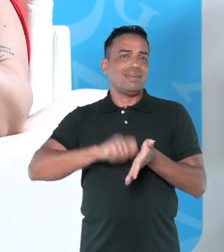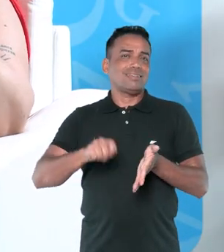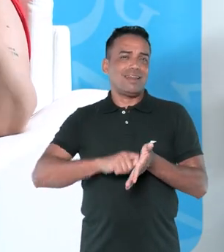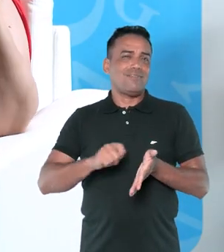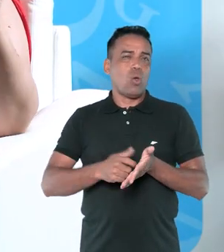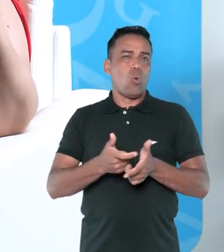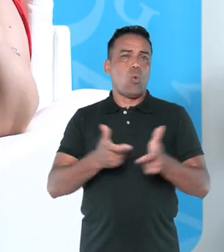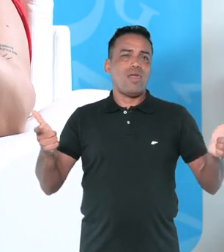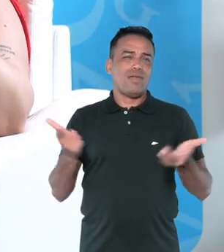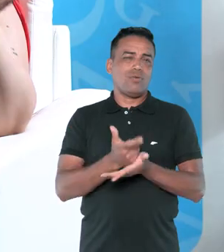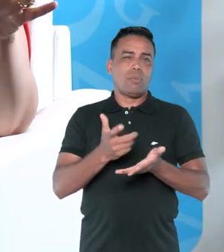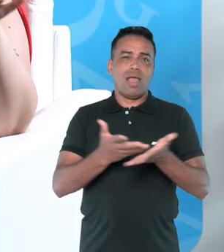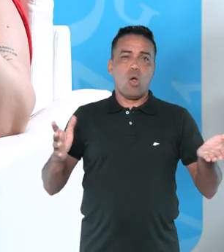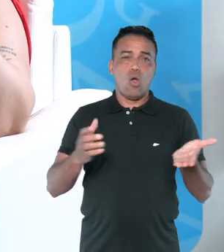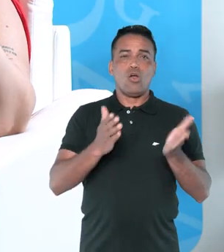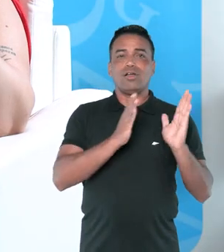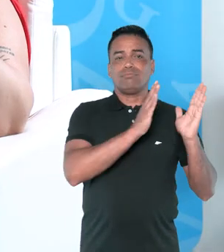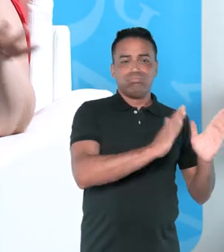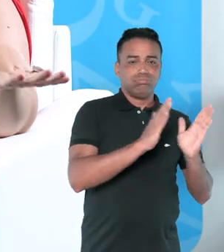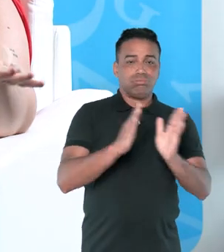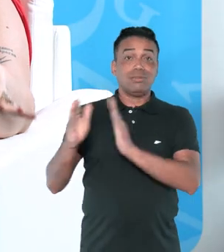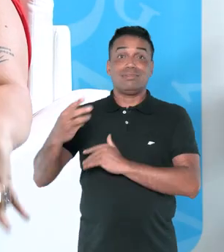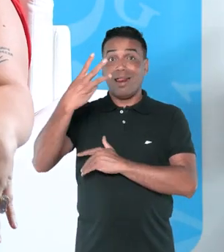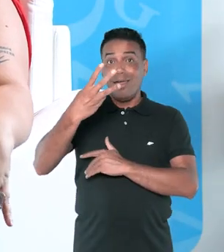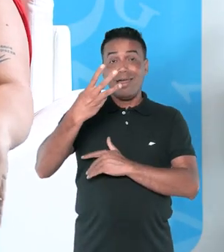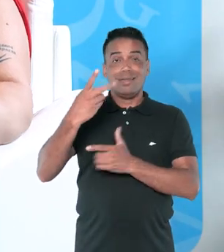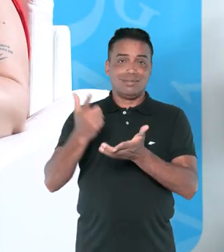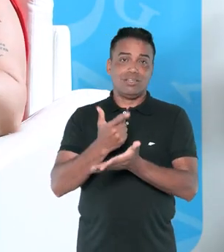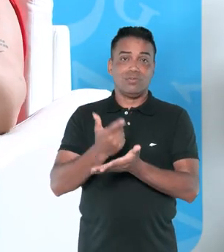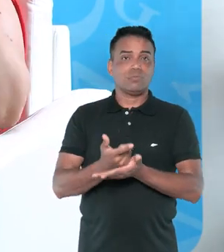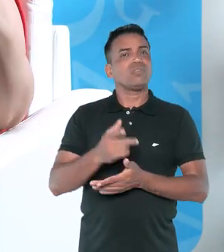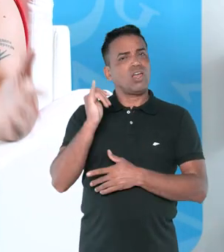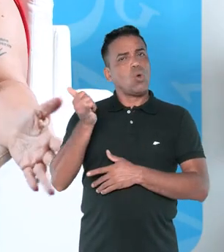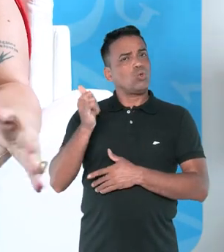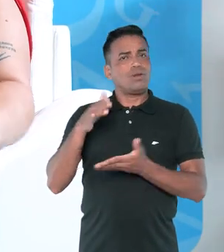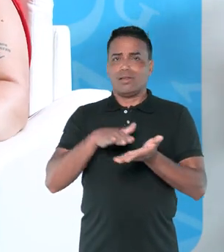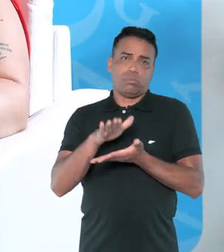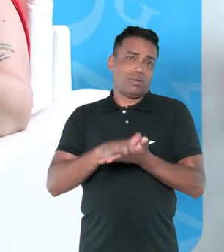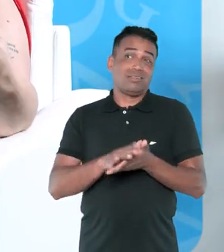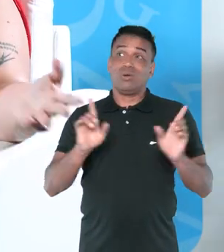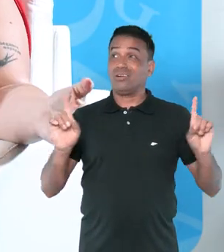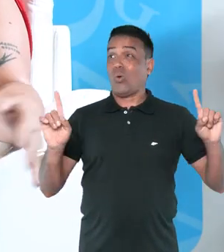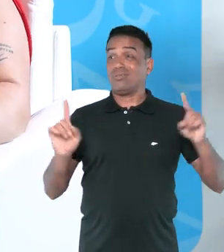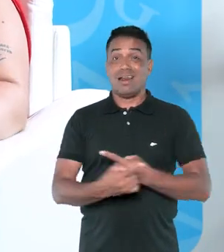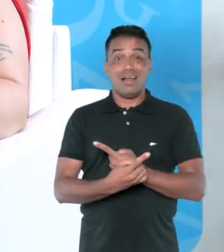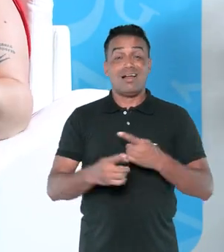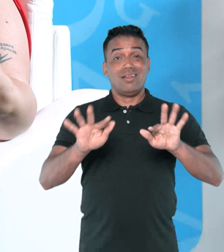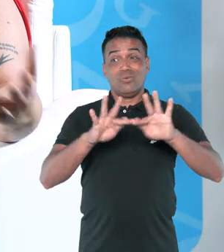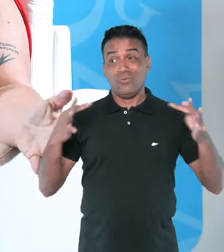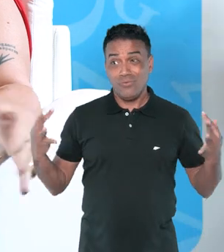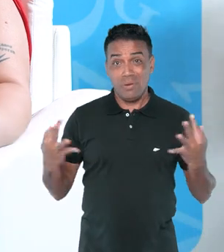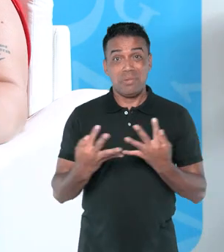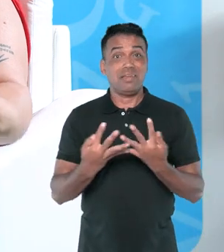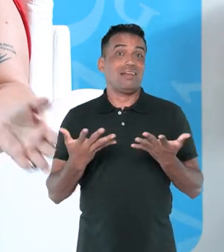em 3, que era ele contou lá a história, ele também não queria que fosse publicado. É muito controverso isso tudo, porque a família,